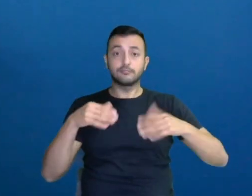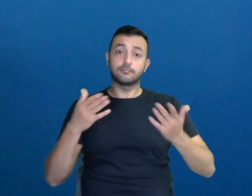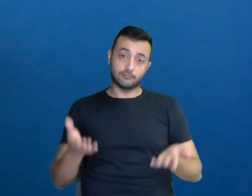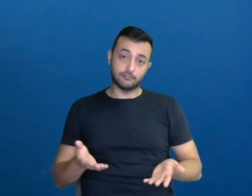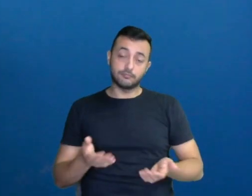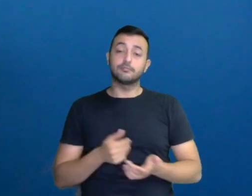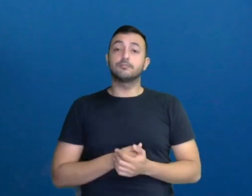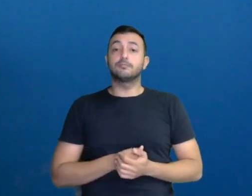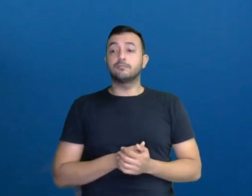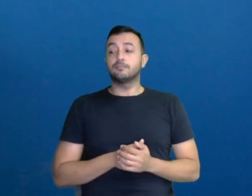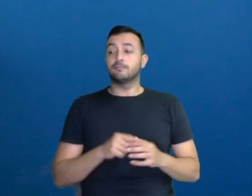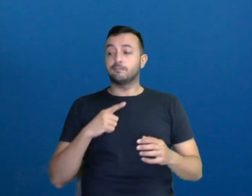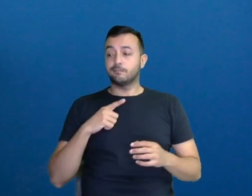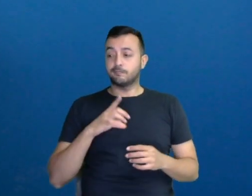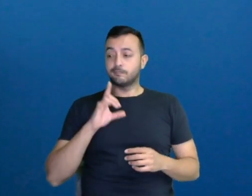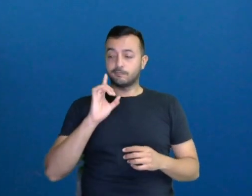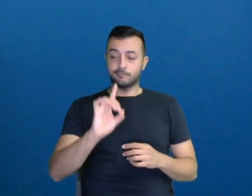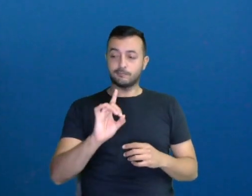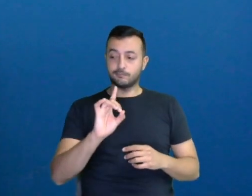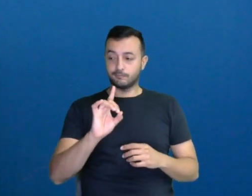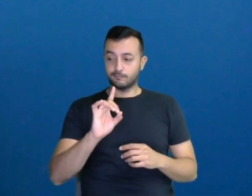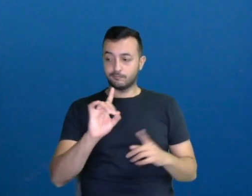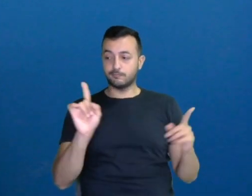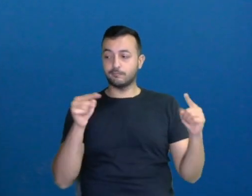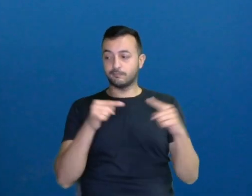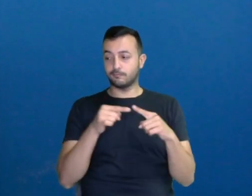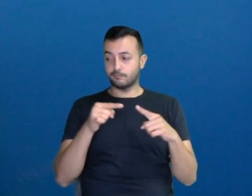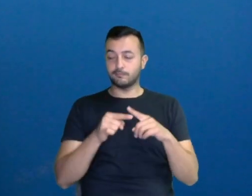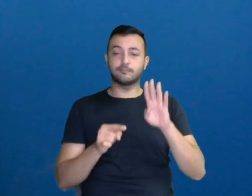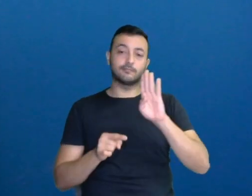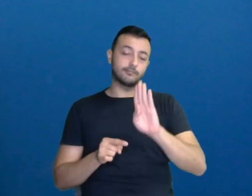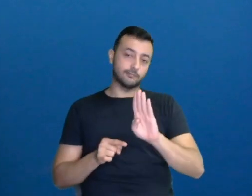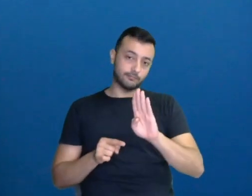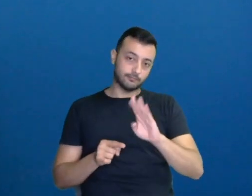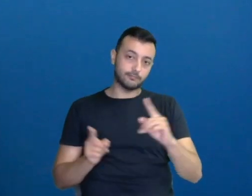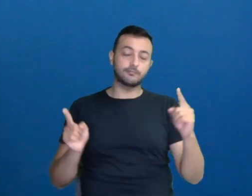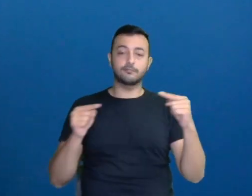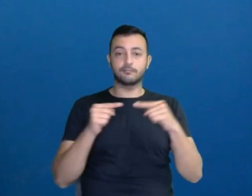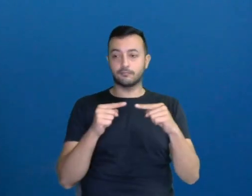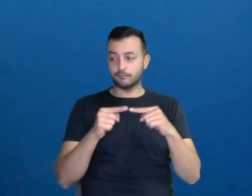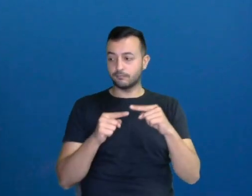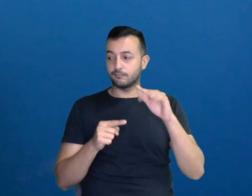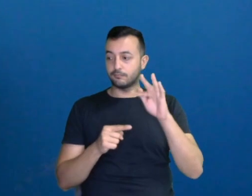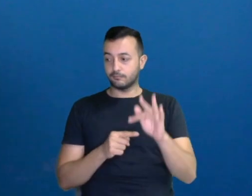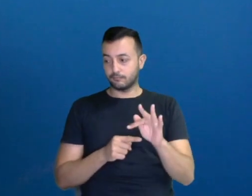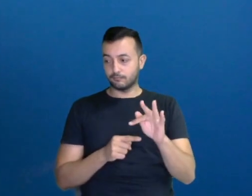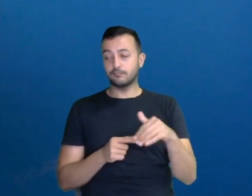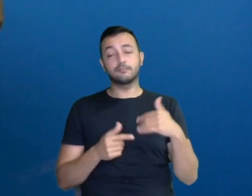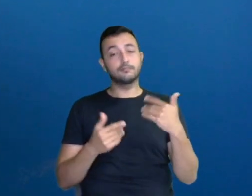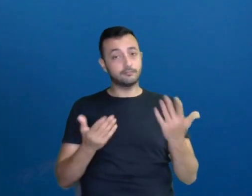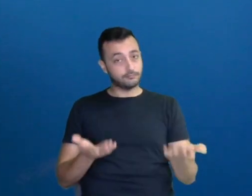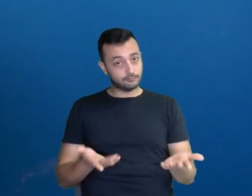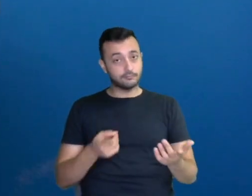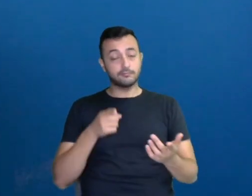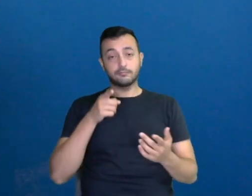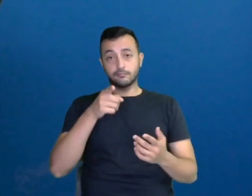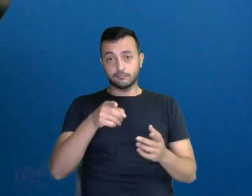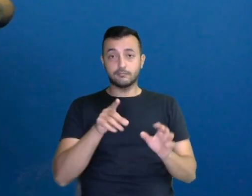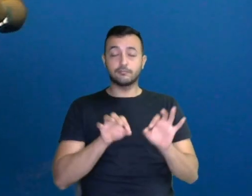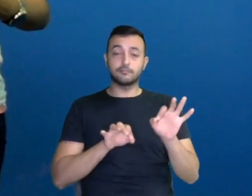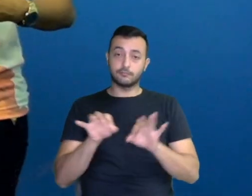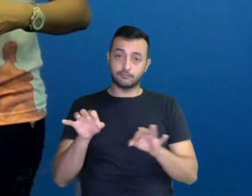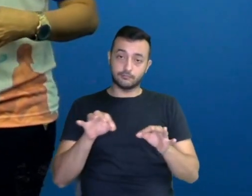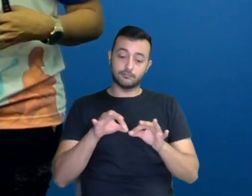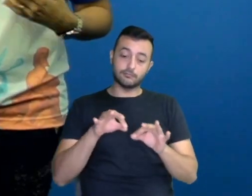tá? Aqui eu tenho D associado a B, que também está associado a F. Então, você vai montar a